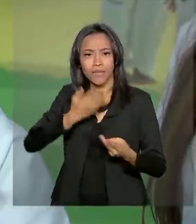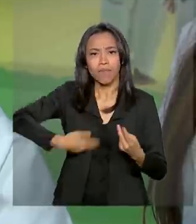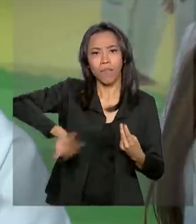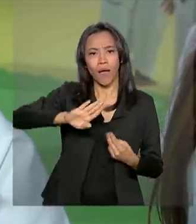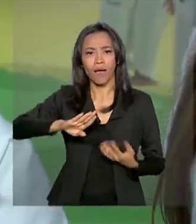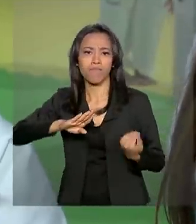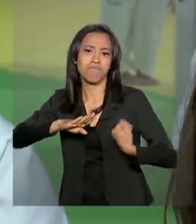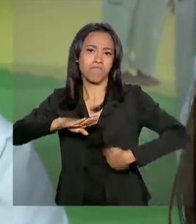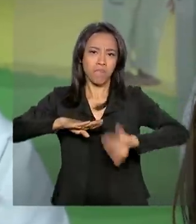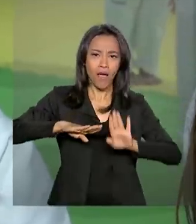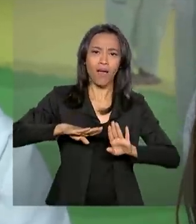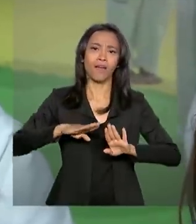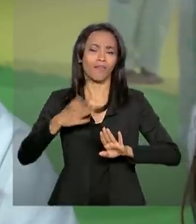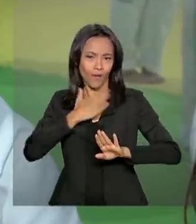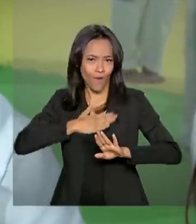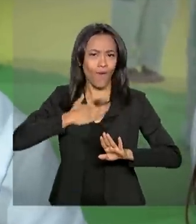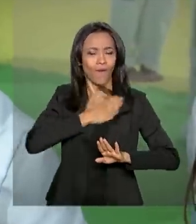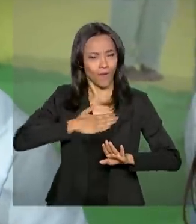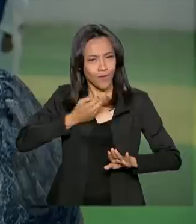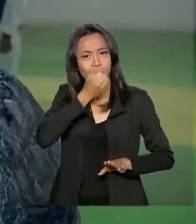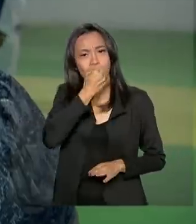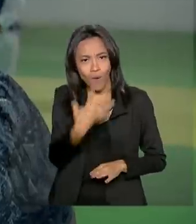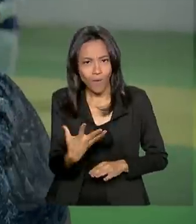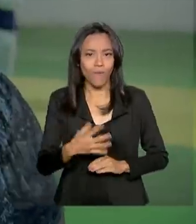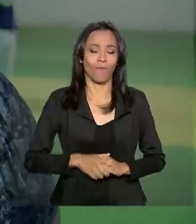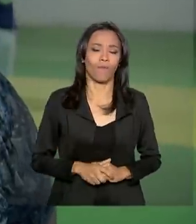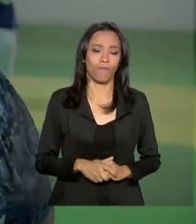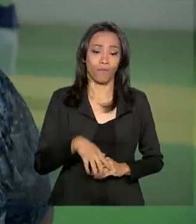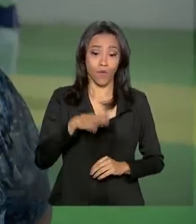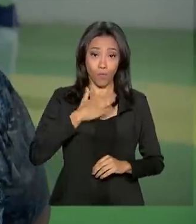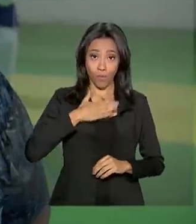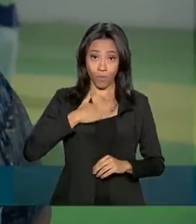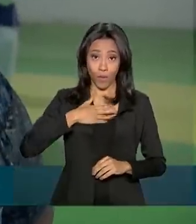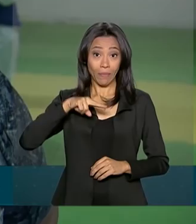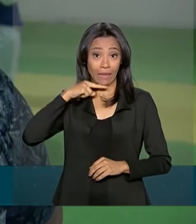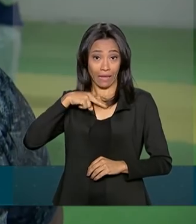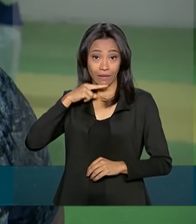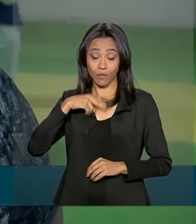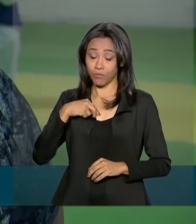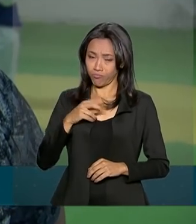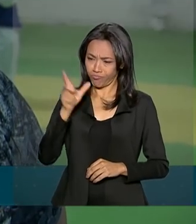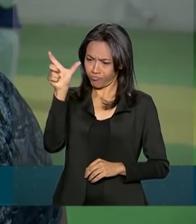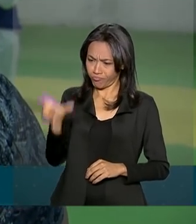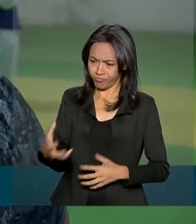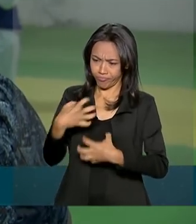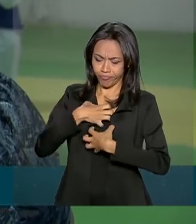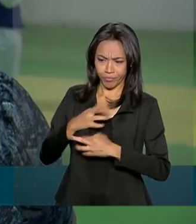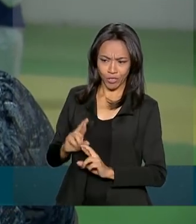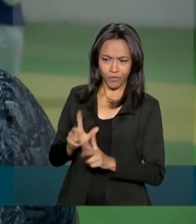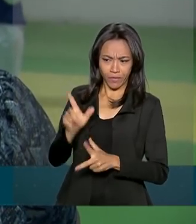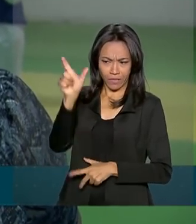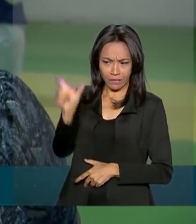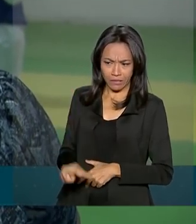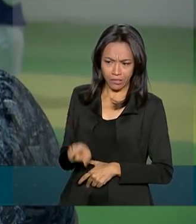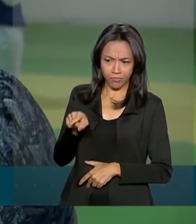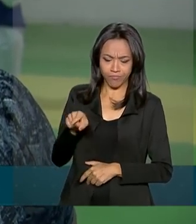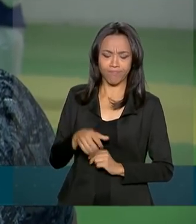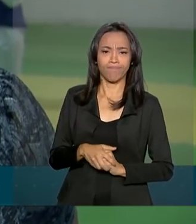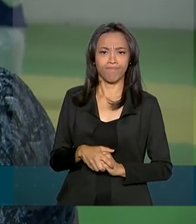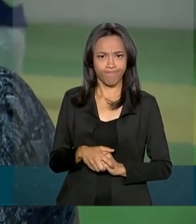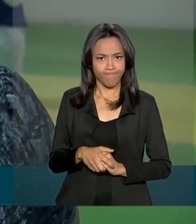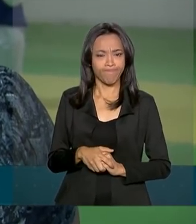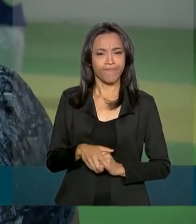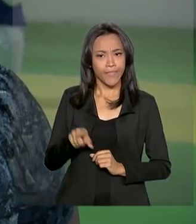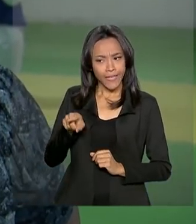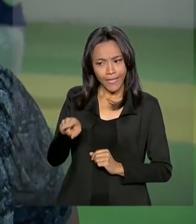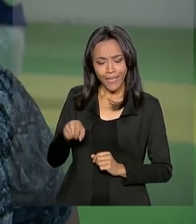fazer luta, chute. Muito bom. Para o meu neto, eu senti muita diferença, né? Ele ficou